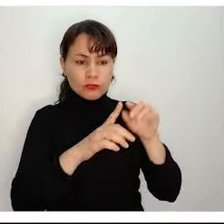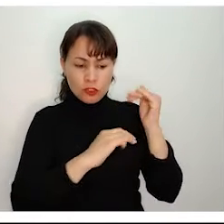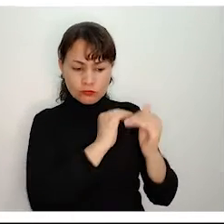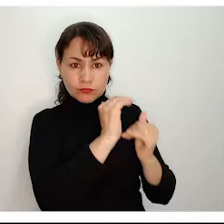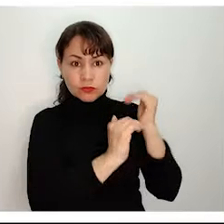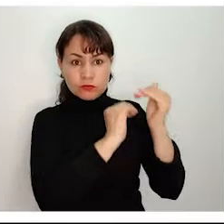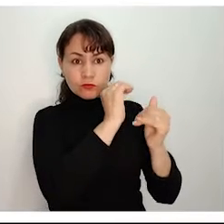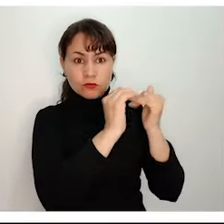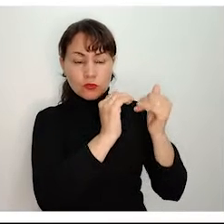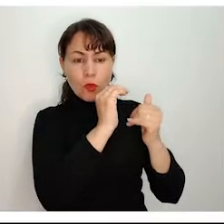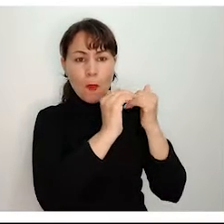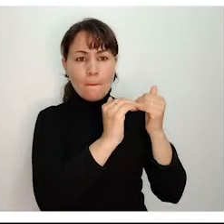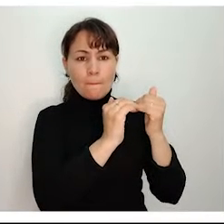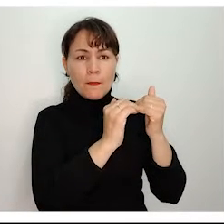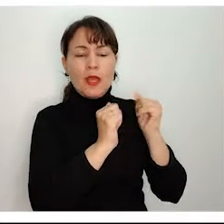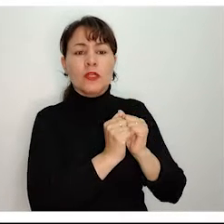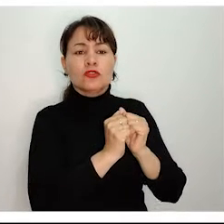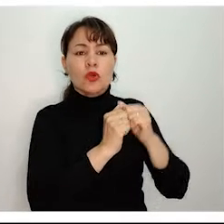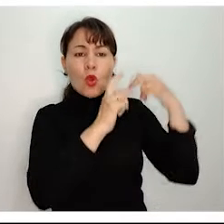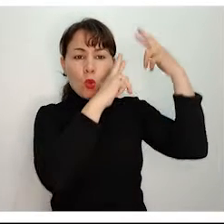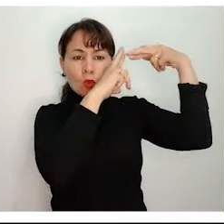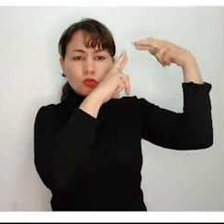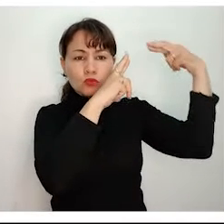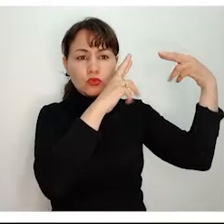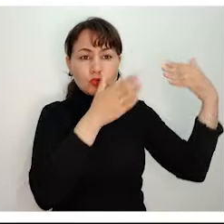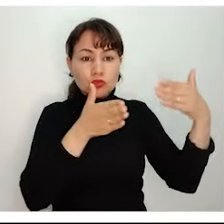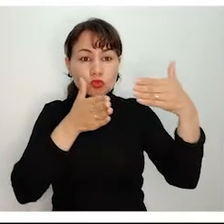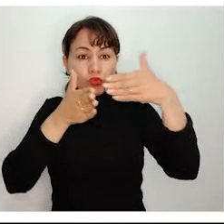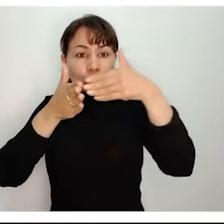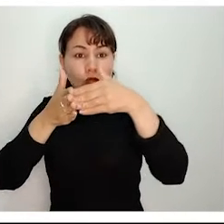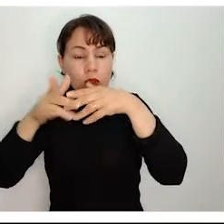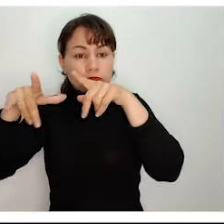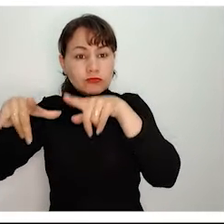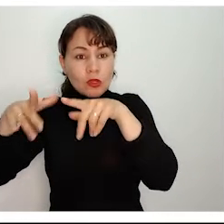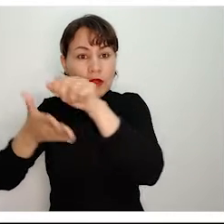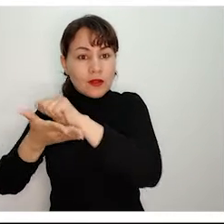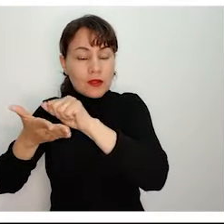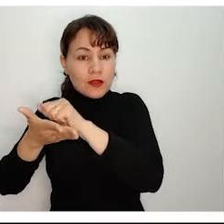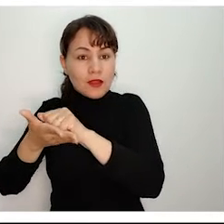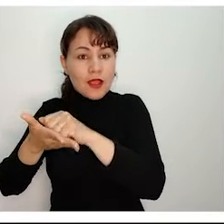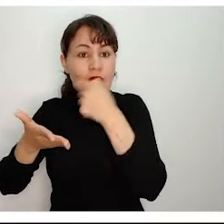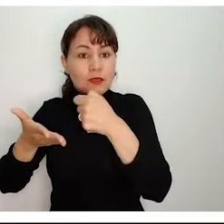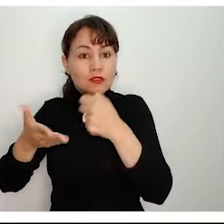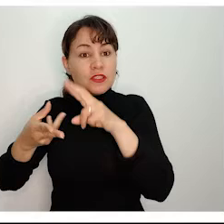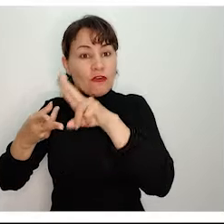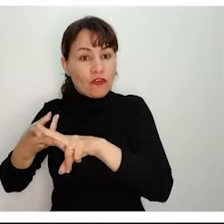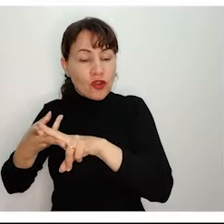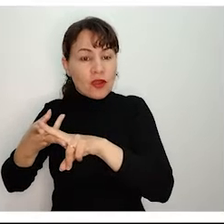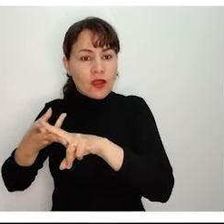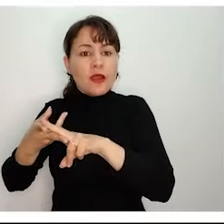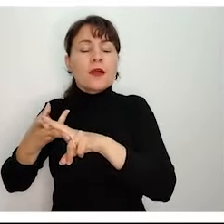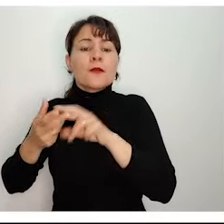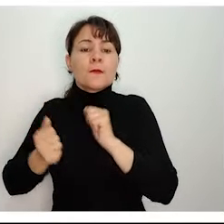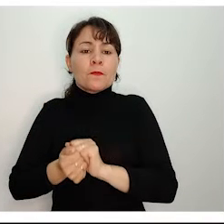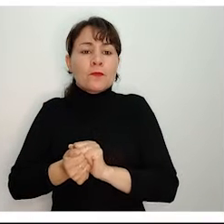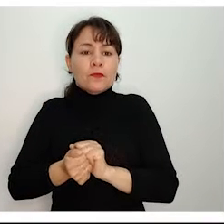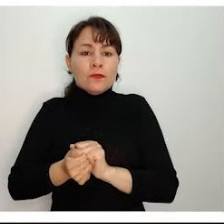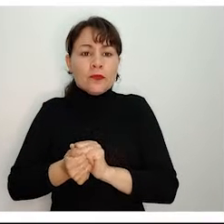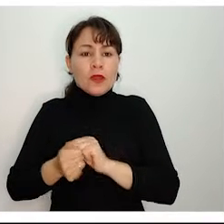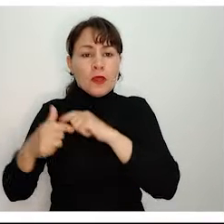Ainda no desenvolvimento embrionário, então, quando os neurônios chegam ao local onde eles vão ficar, que está determinado